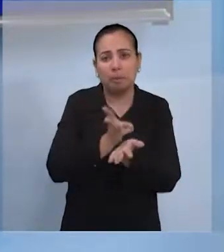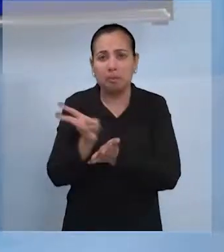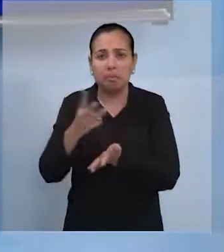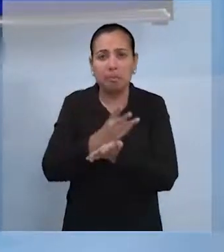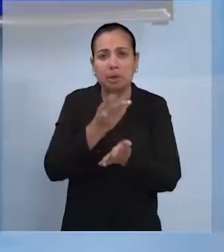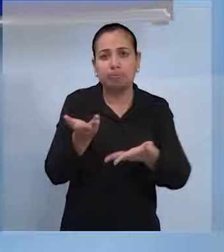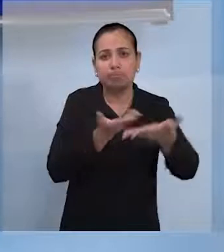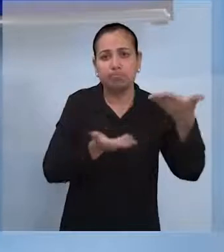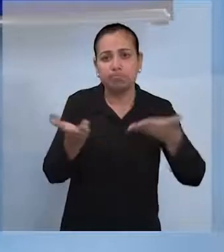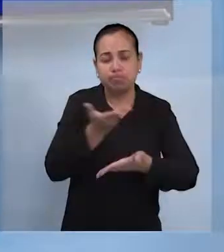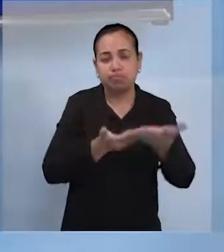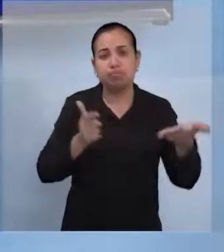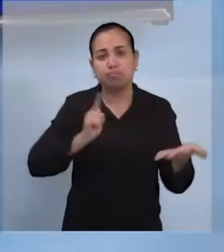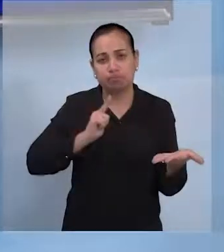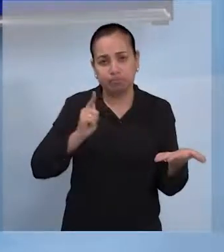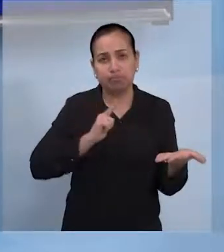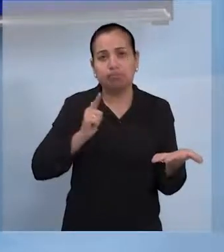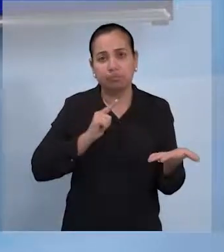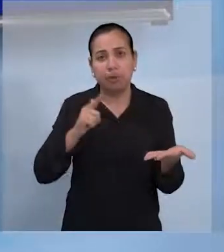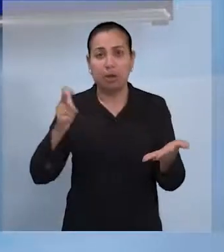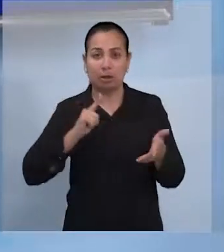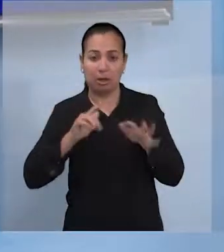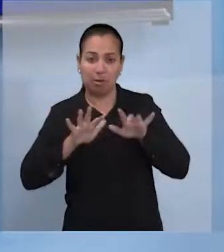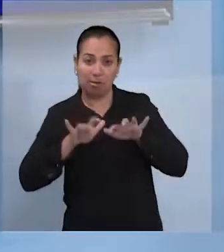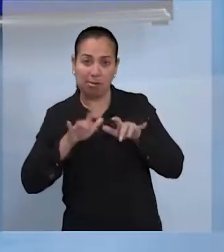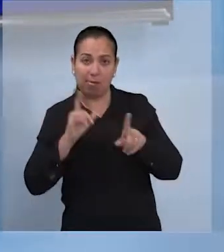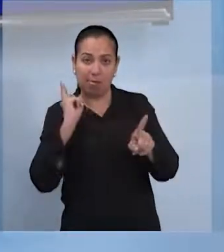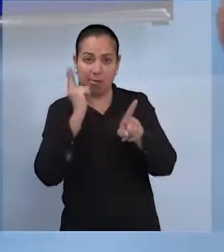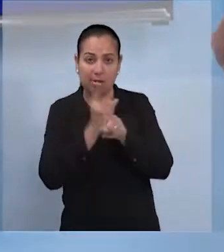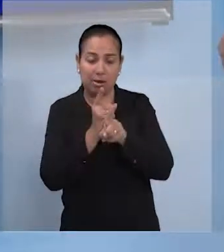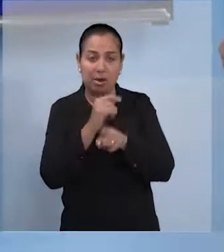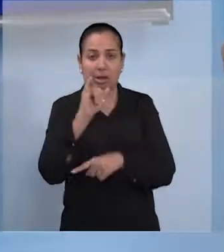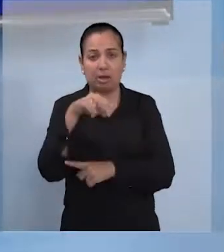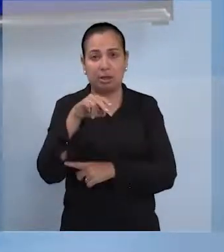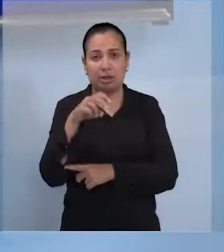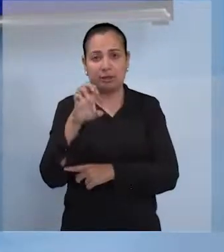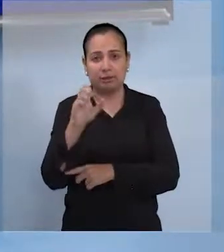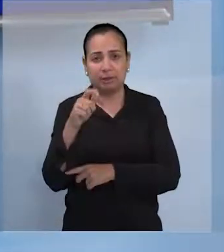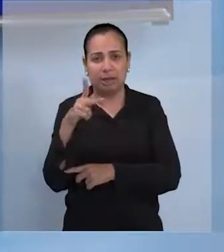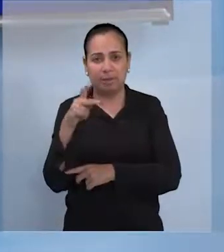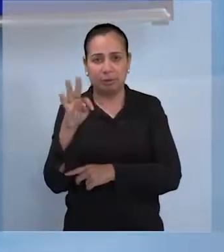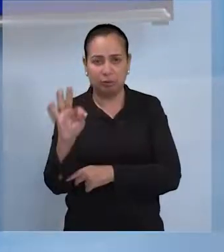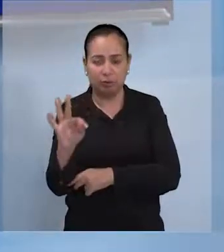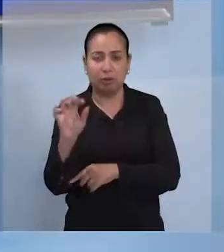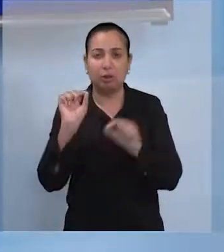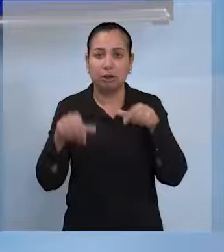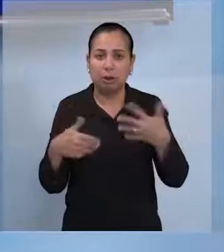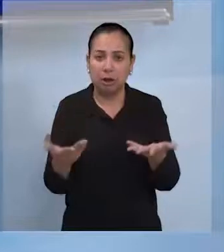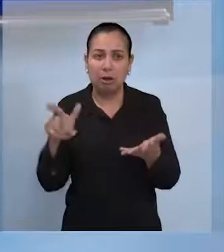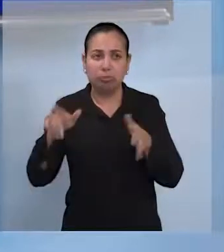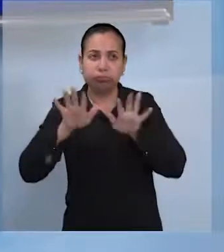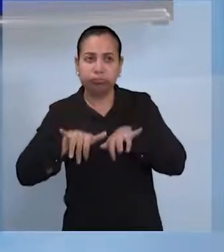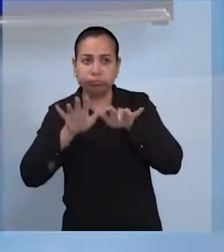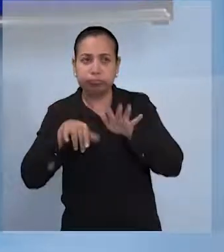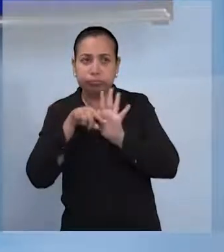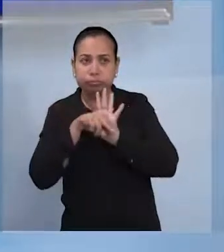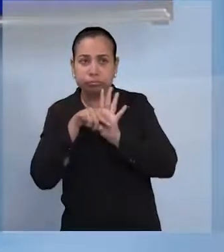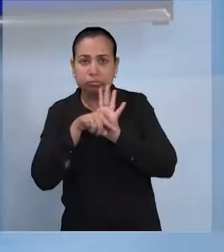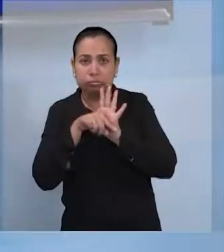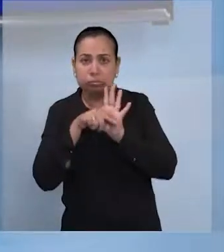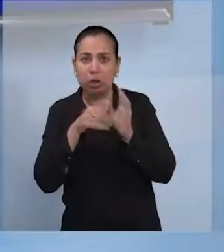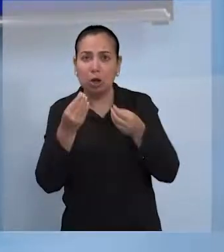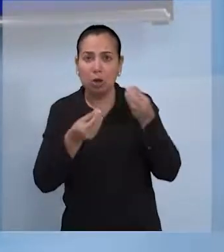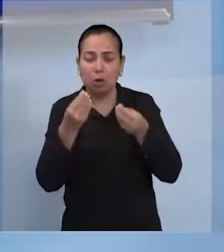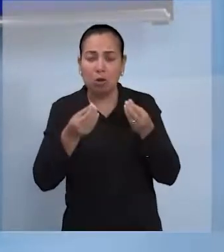discussão está entre: são fake news? Foram hackers? Ou o próprio jornalista responsável pelo